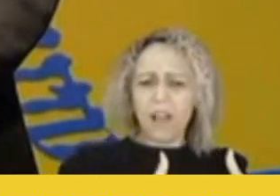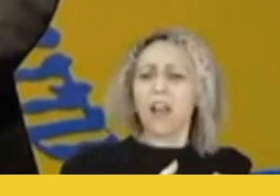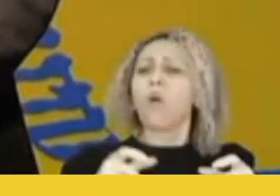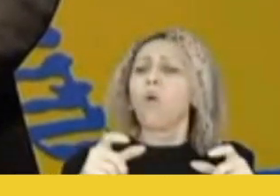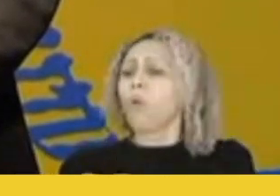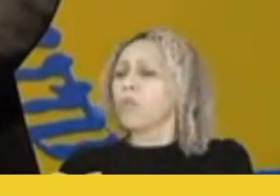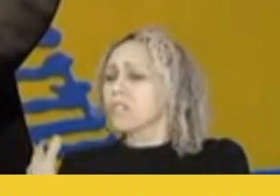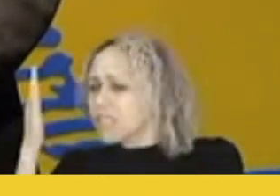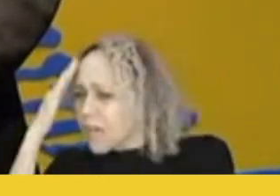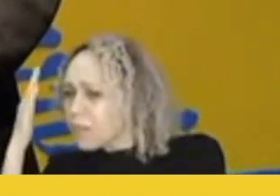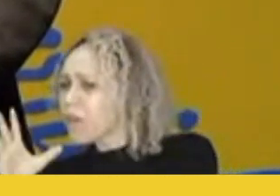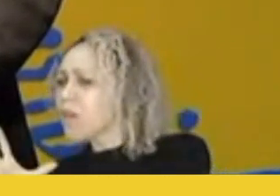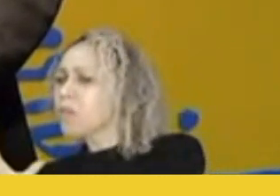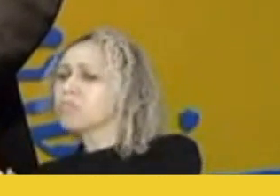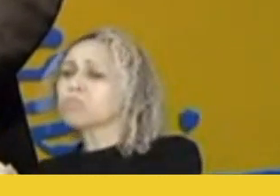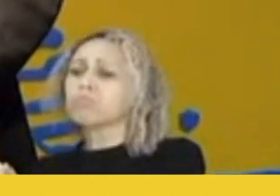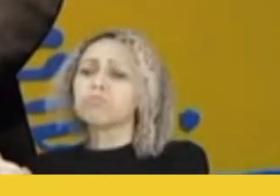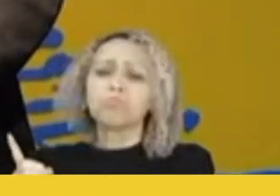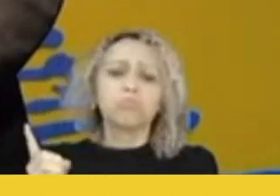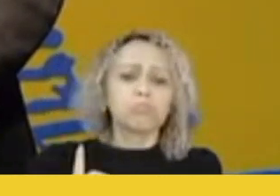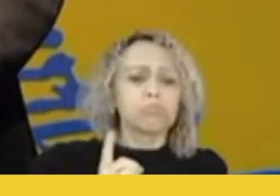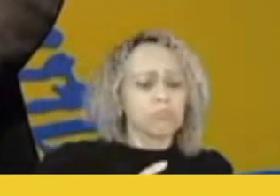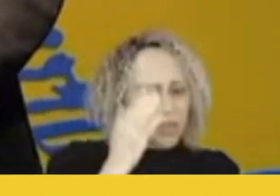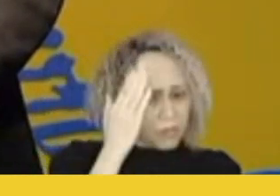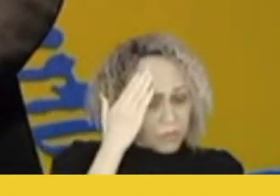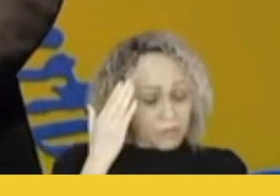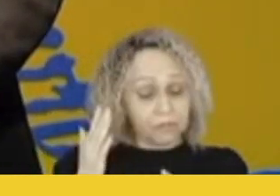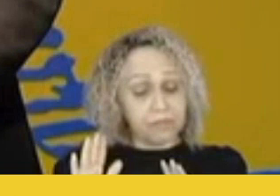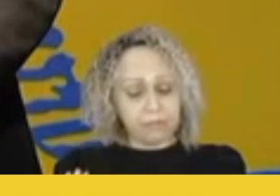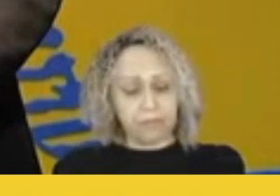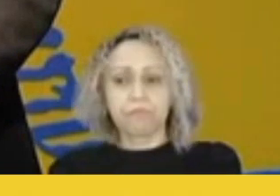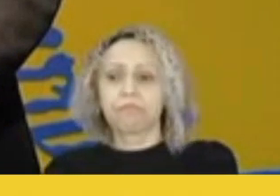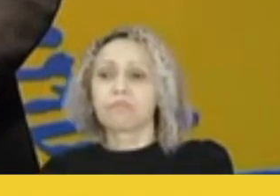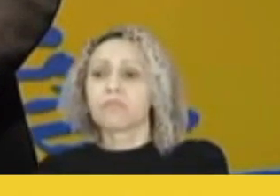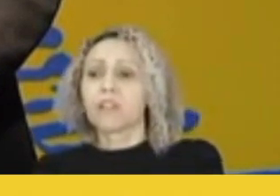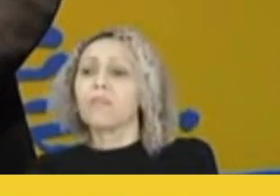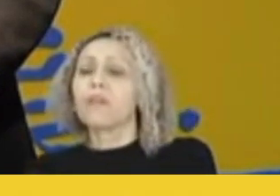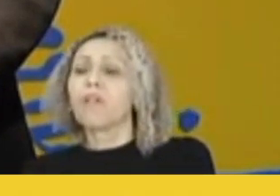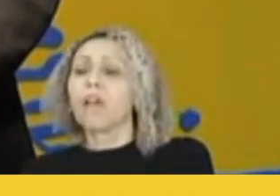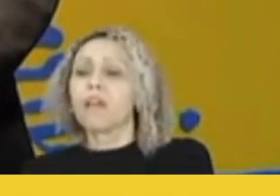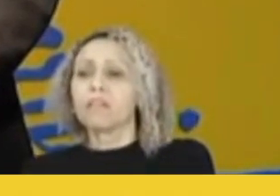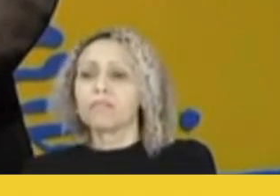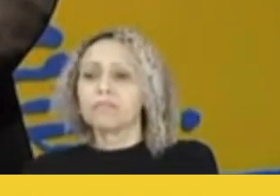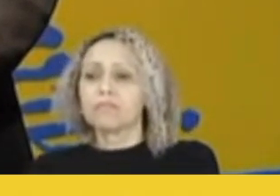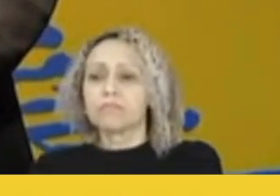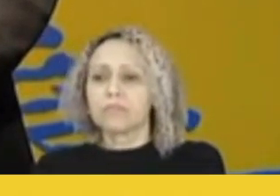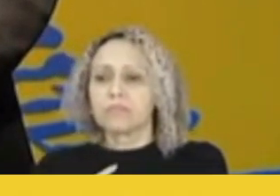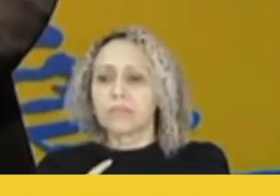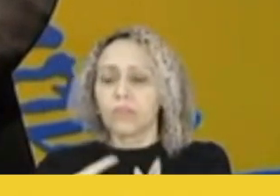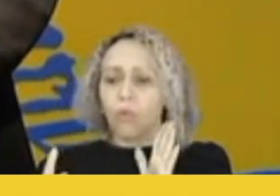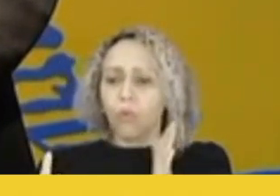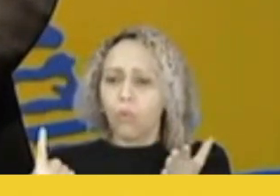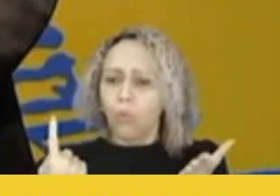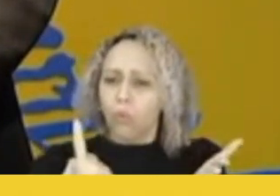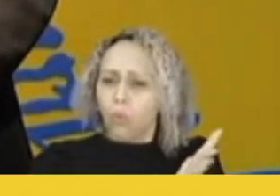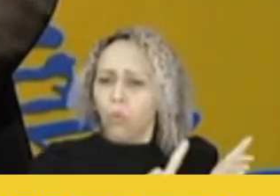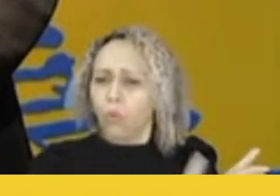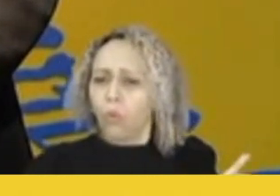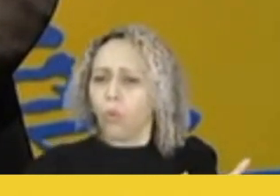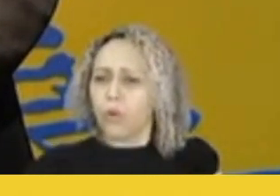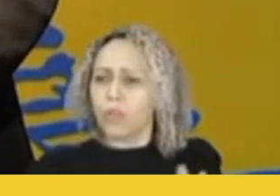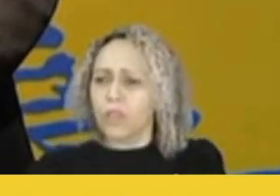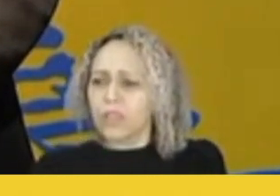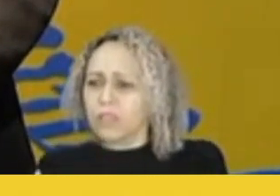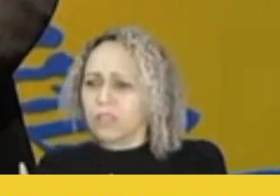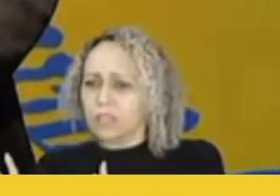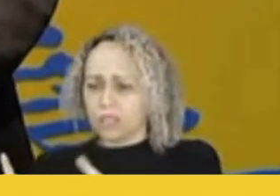uniforme, houve a externação de compromissos de todos no sentido